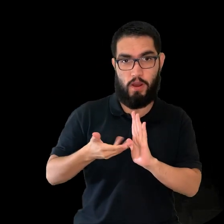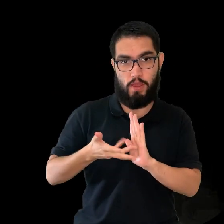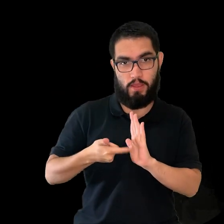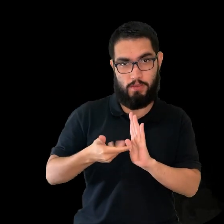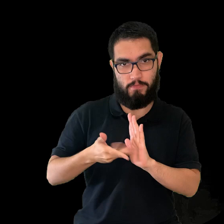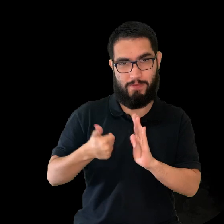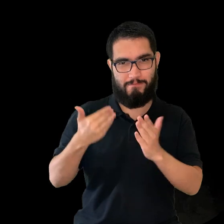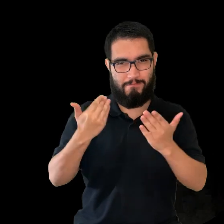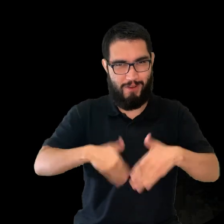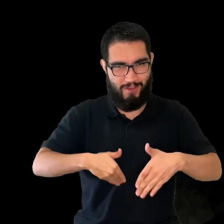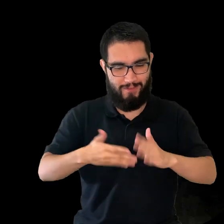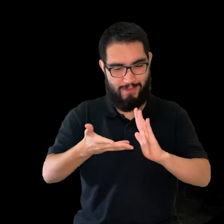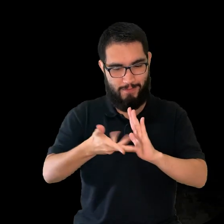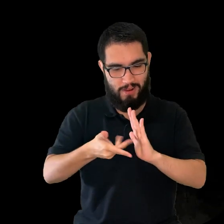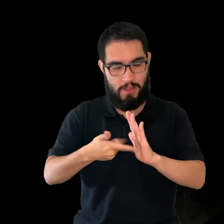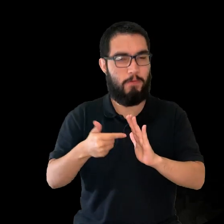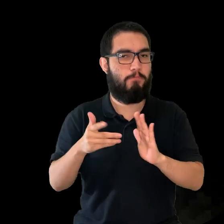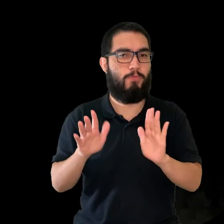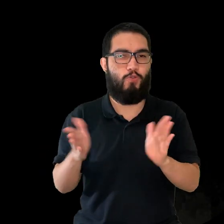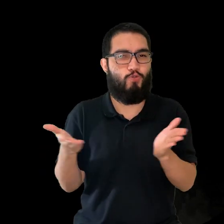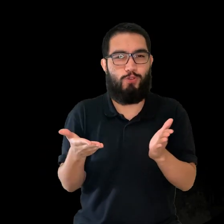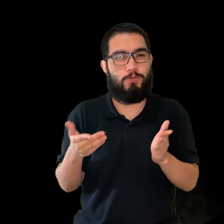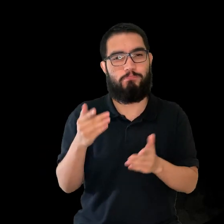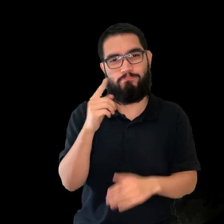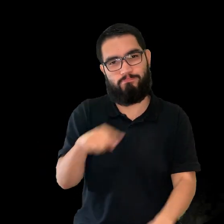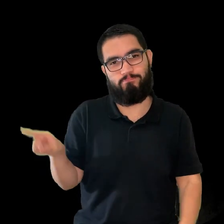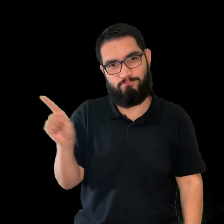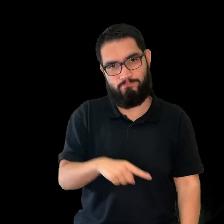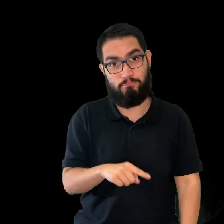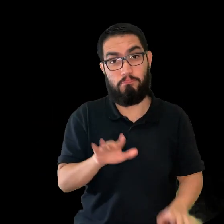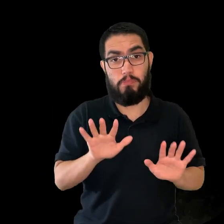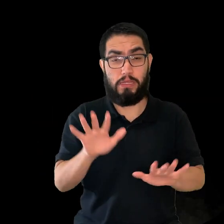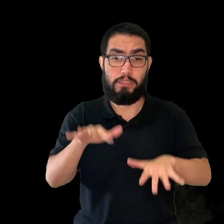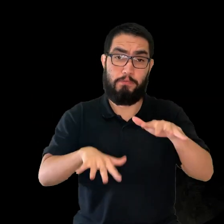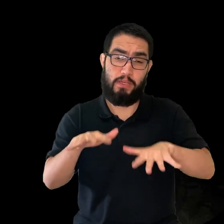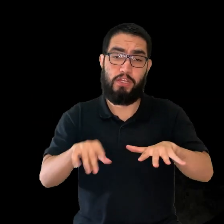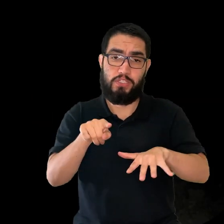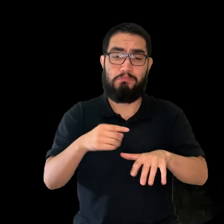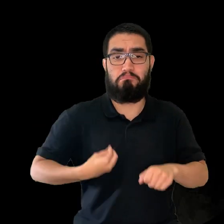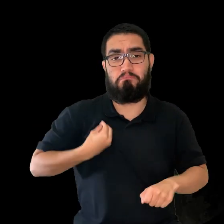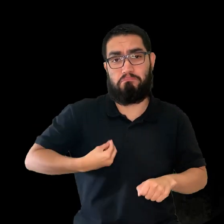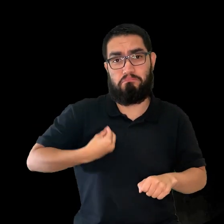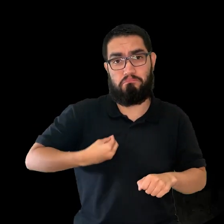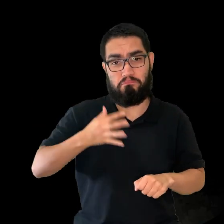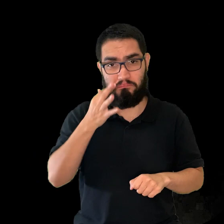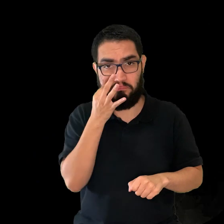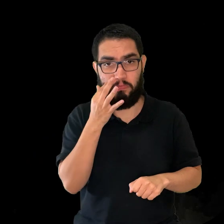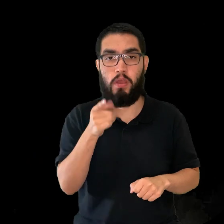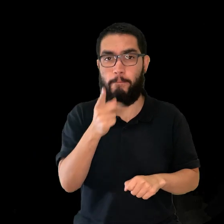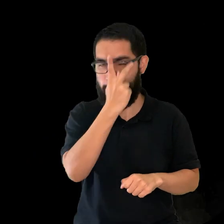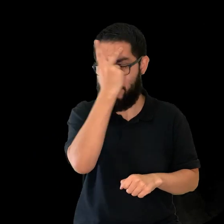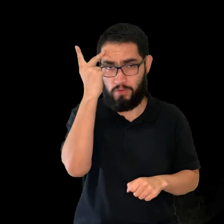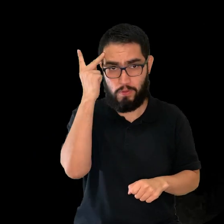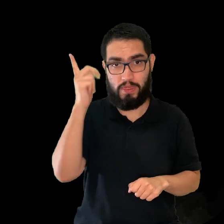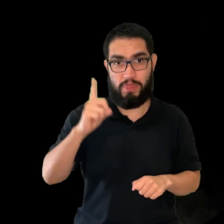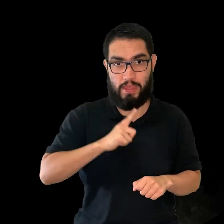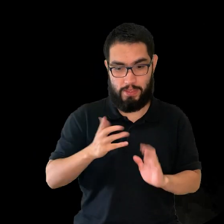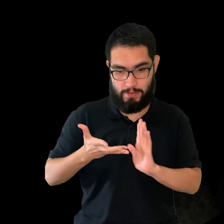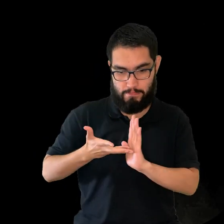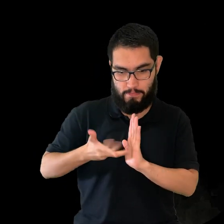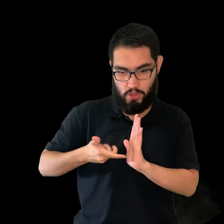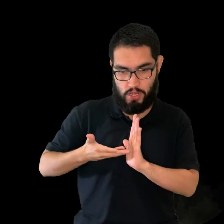existe mais, mas depende muito da área que você quer atuar. Quem já tem o certificado,